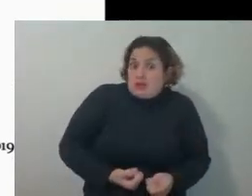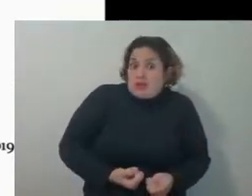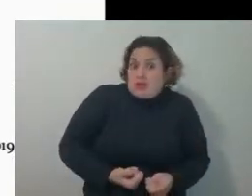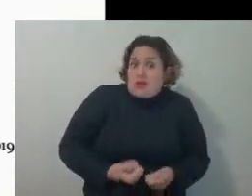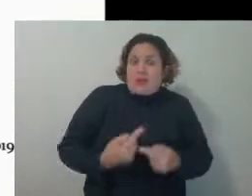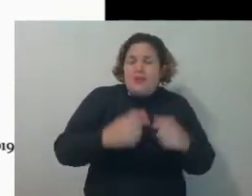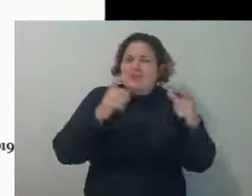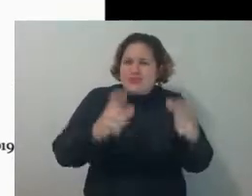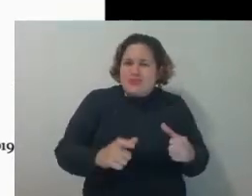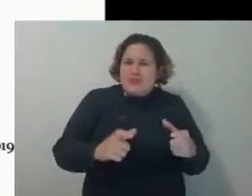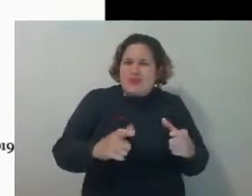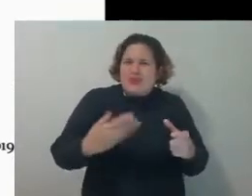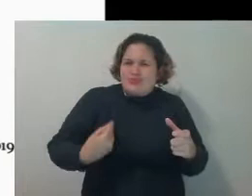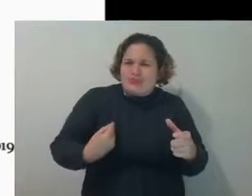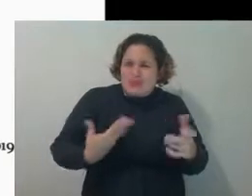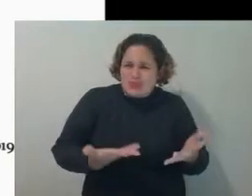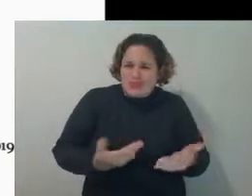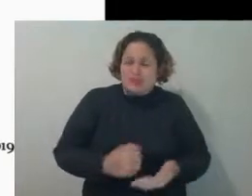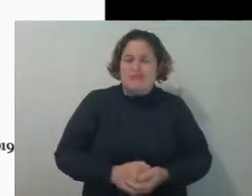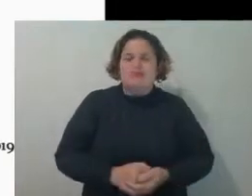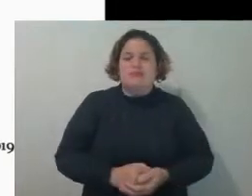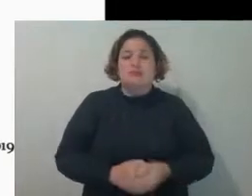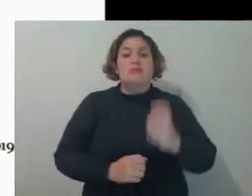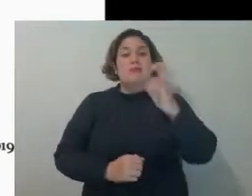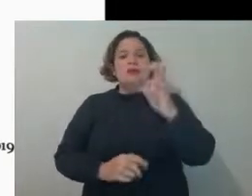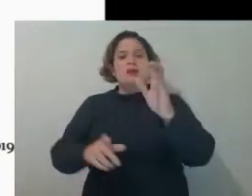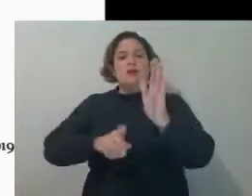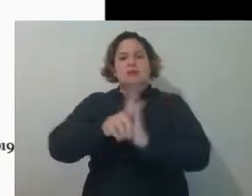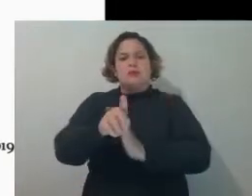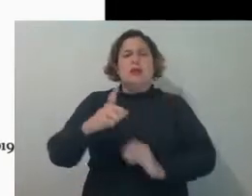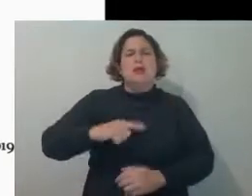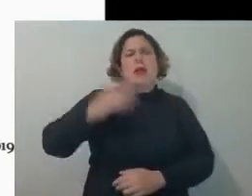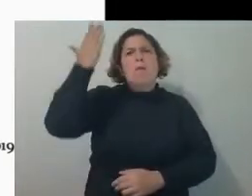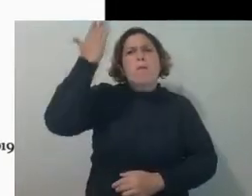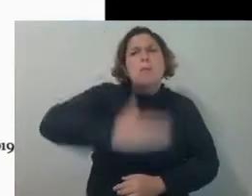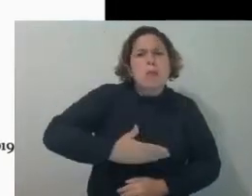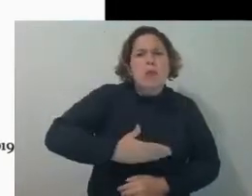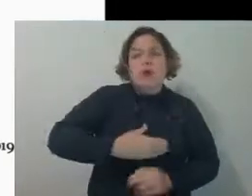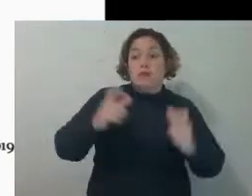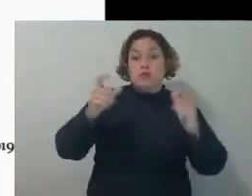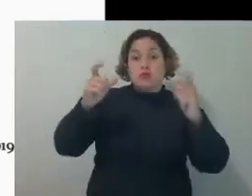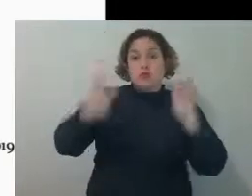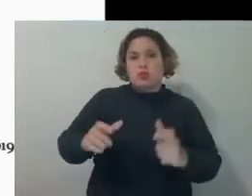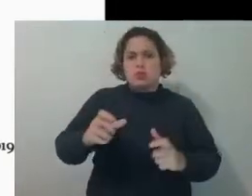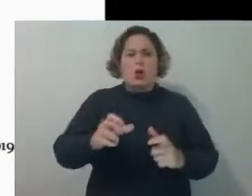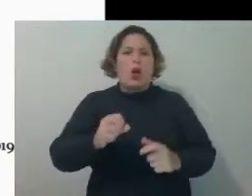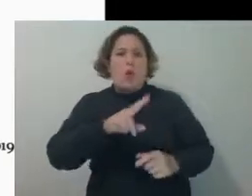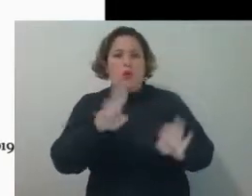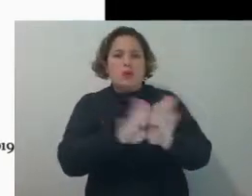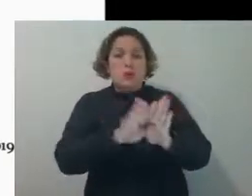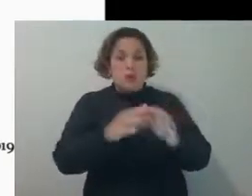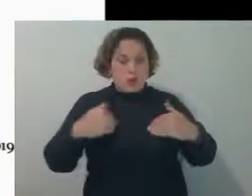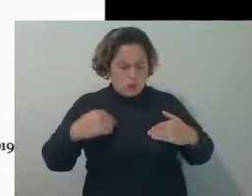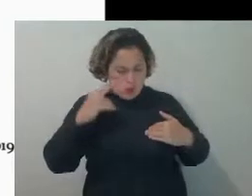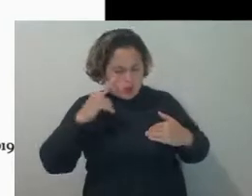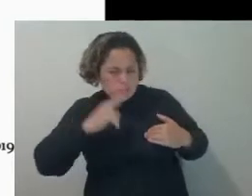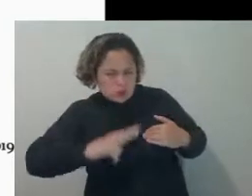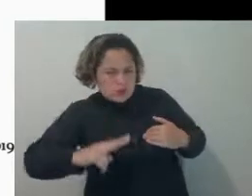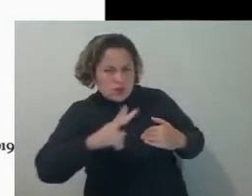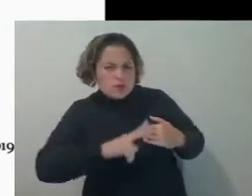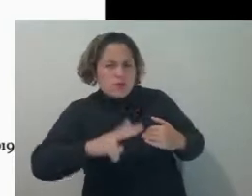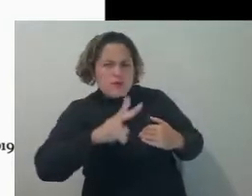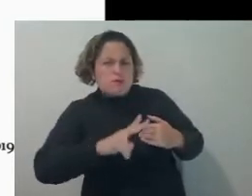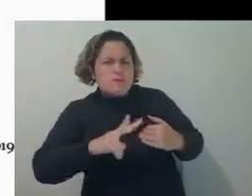A quinta pergunta é se existem provas físicas ou comportamentais de que o animal sofreu ou estava,